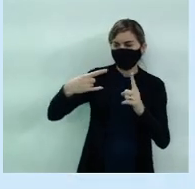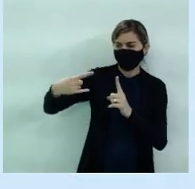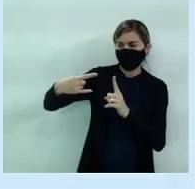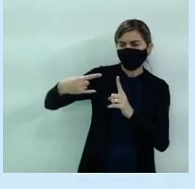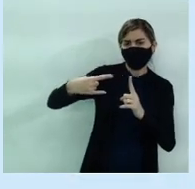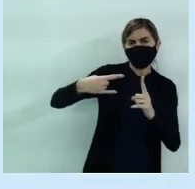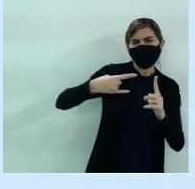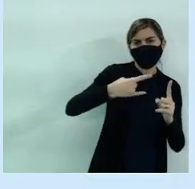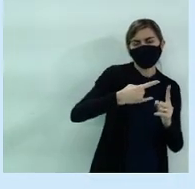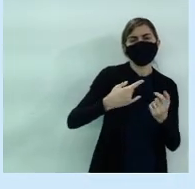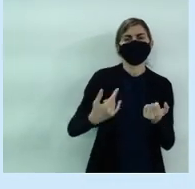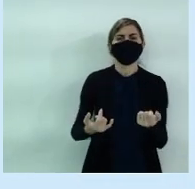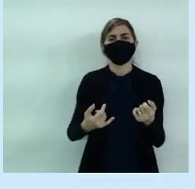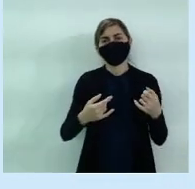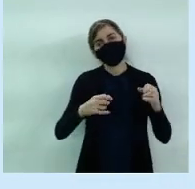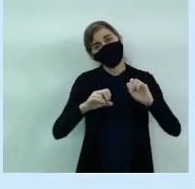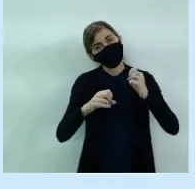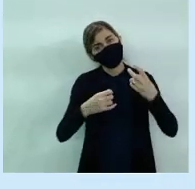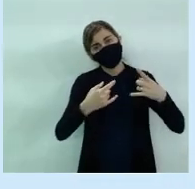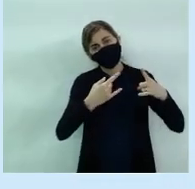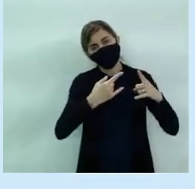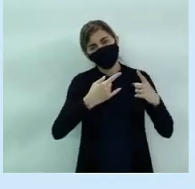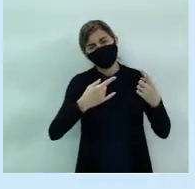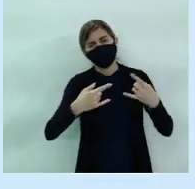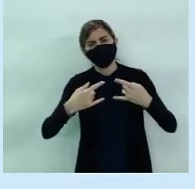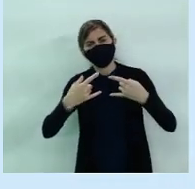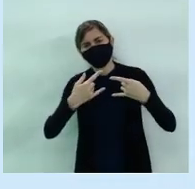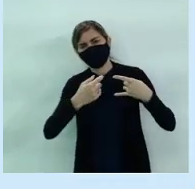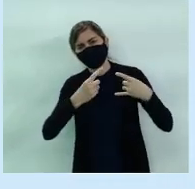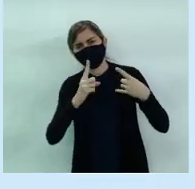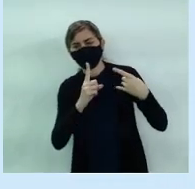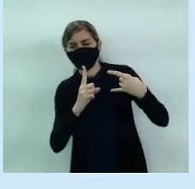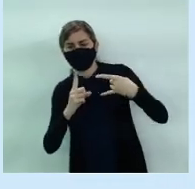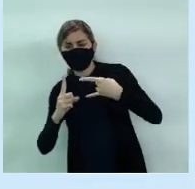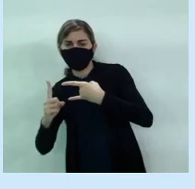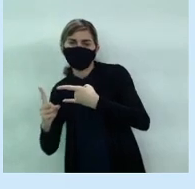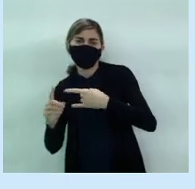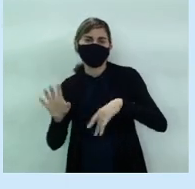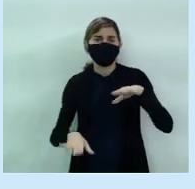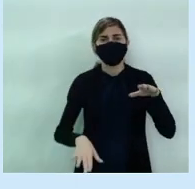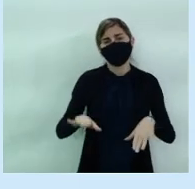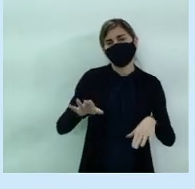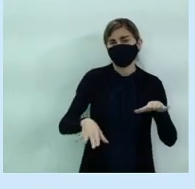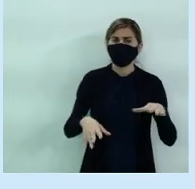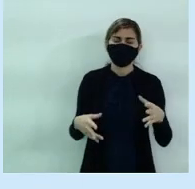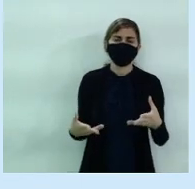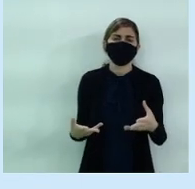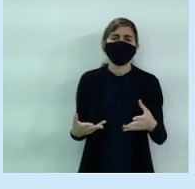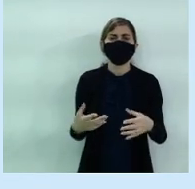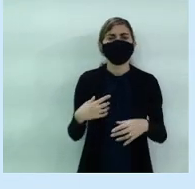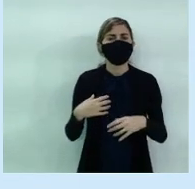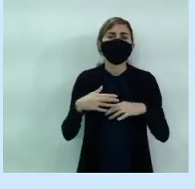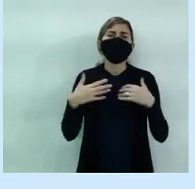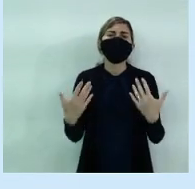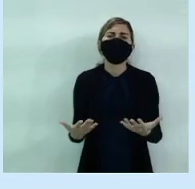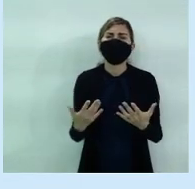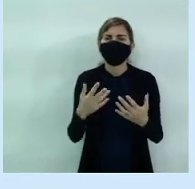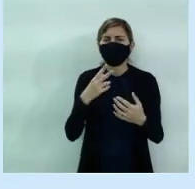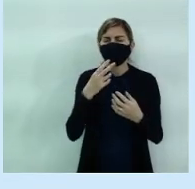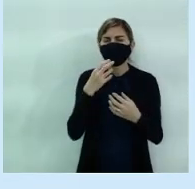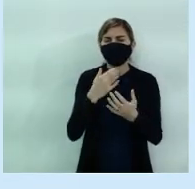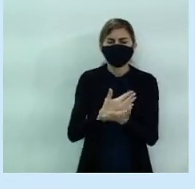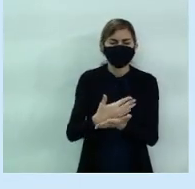vai ter existente entre eles. E aí ninguém sabe aí de fato qual é a origem da